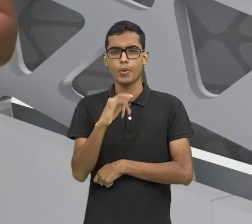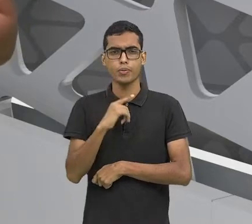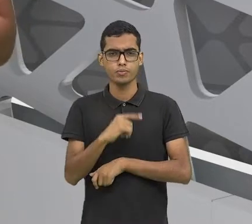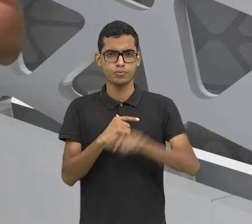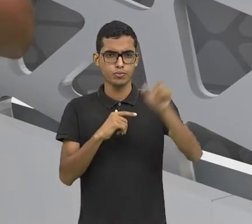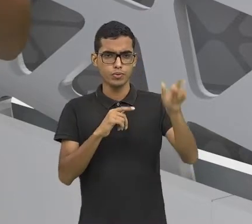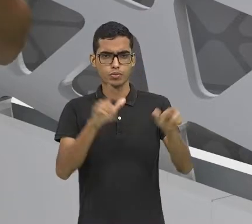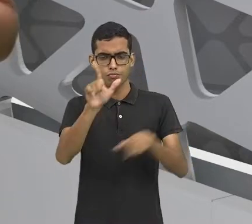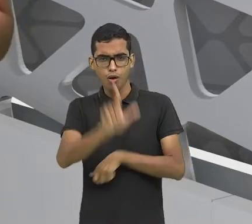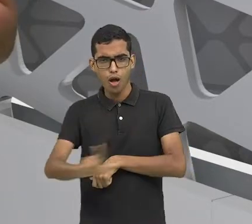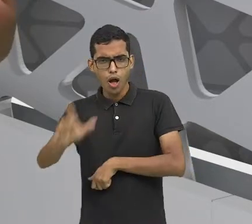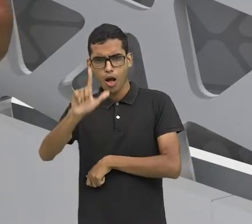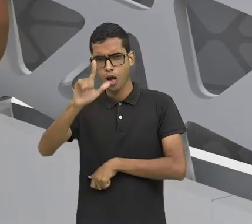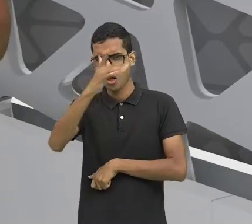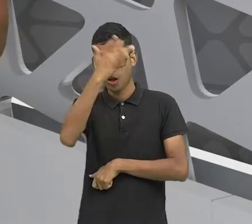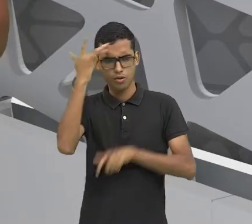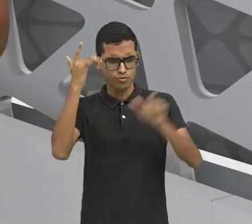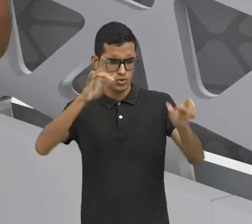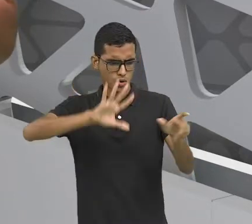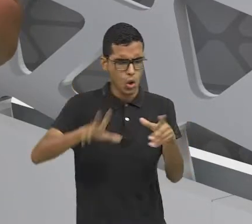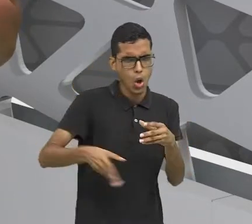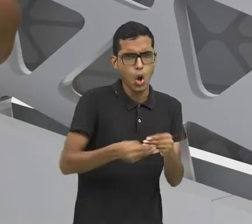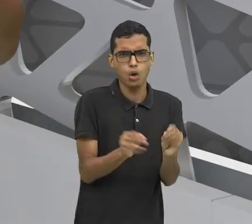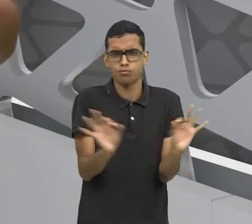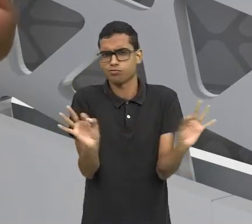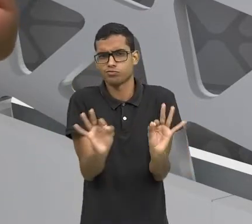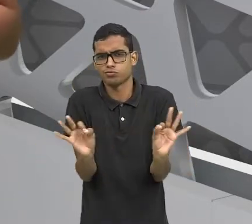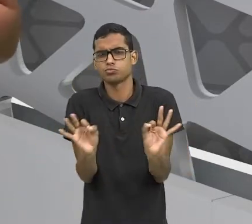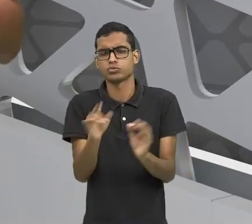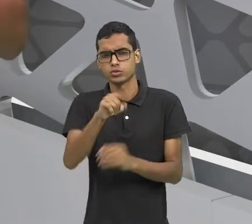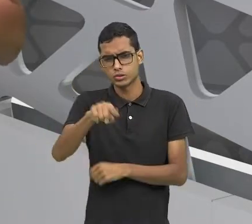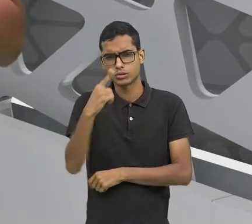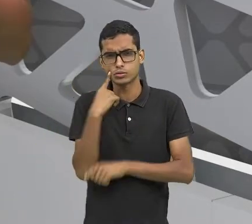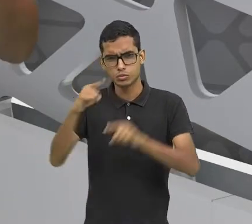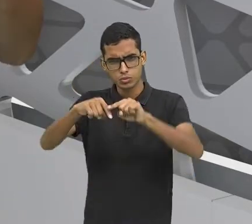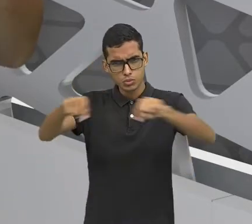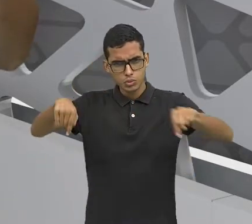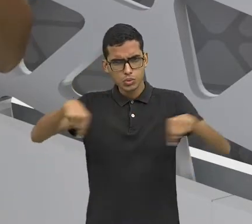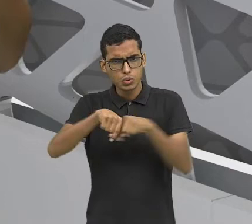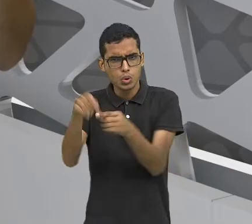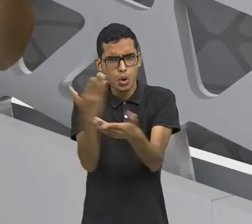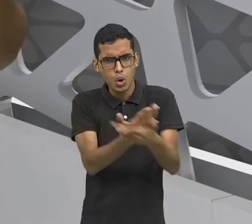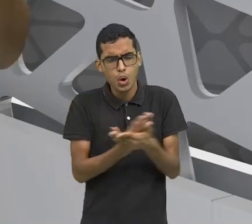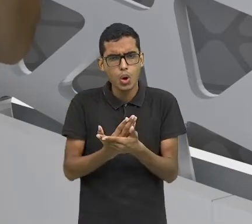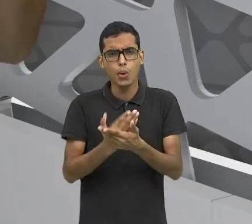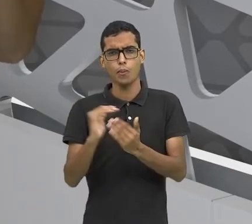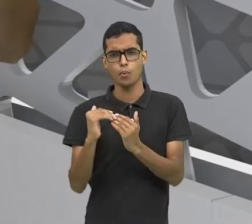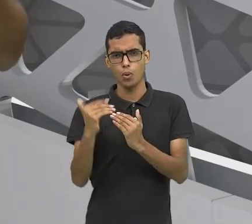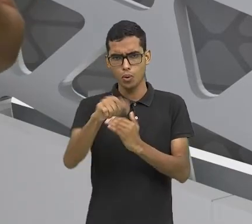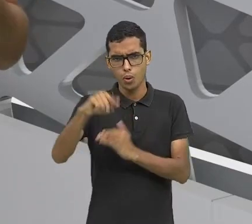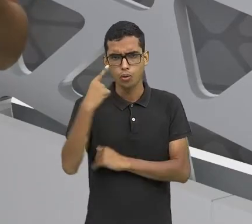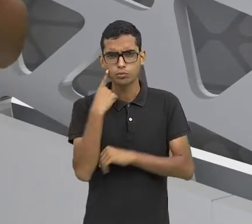forma literal a nenhum sujeito. Alguém aí na sala, alguém aí do outro lado, certo? Você